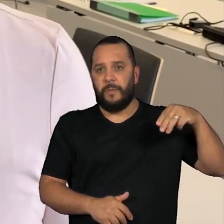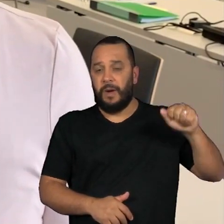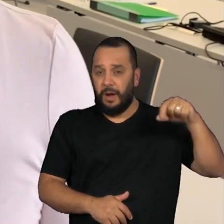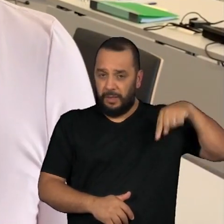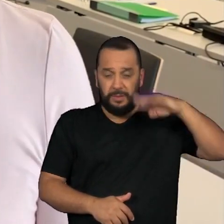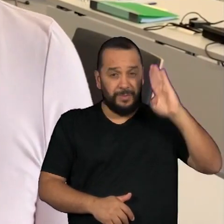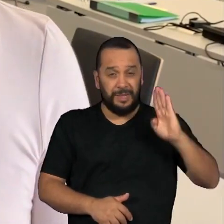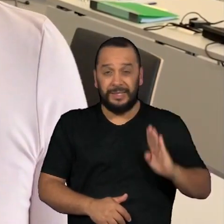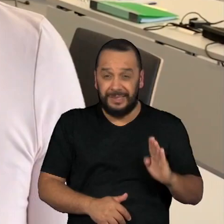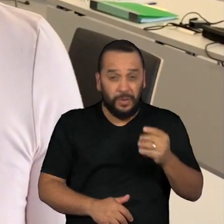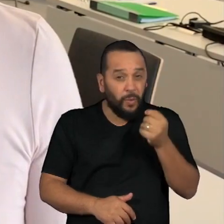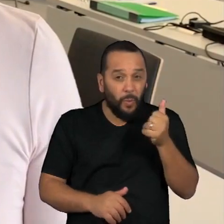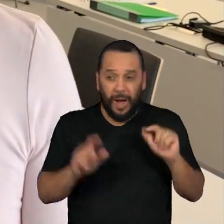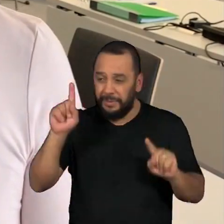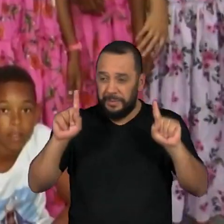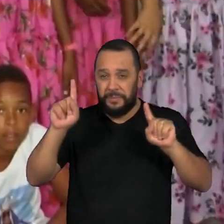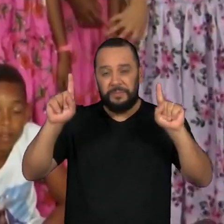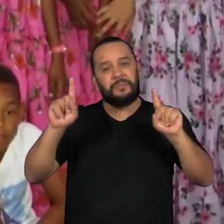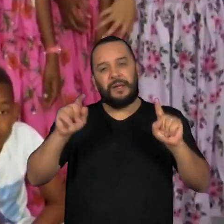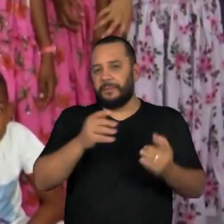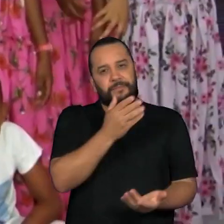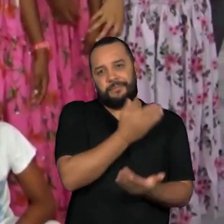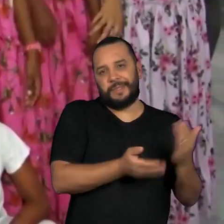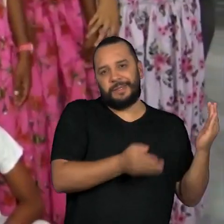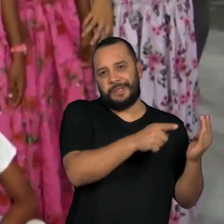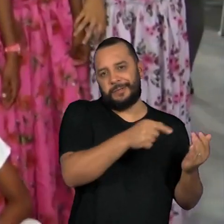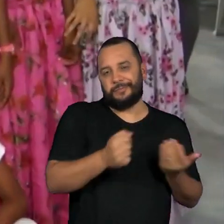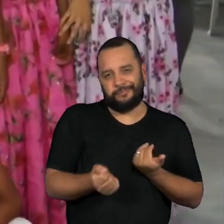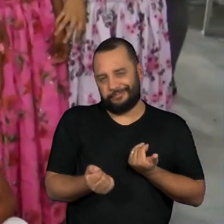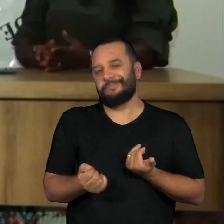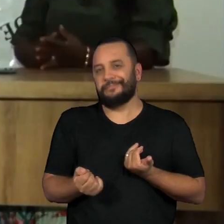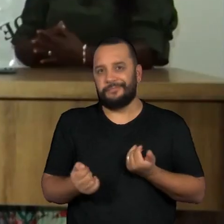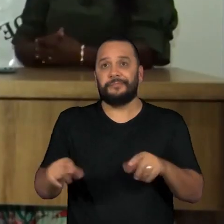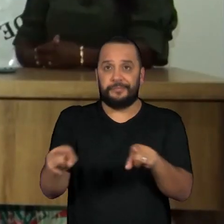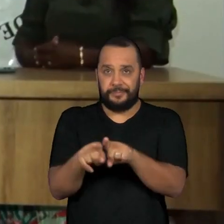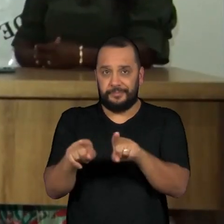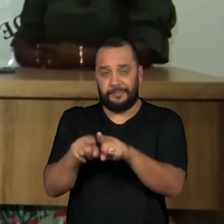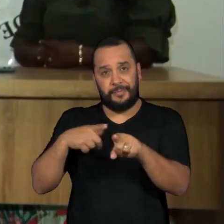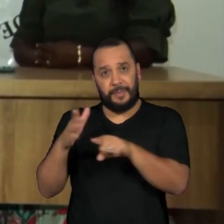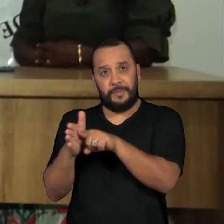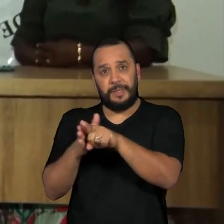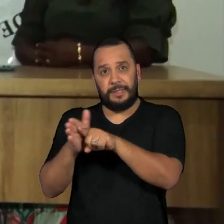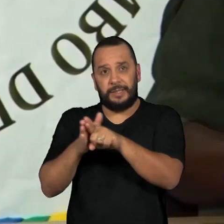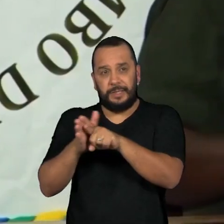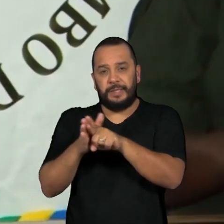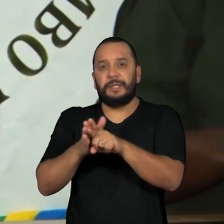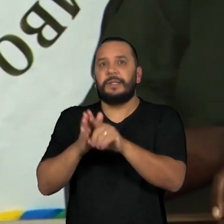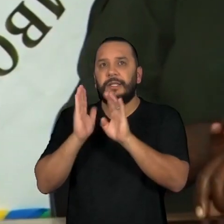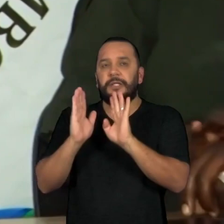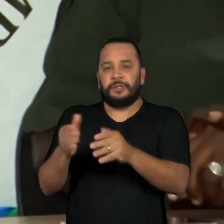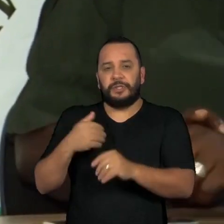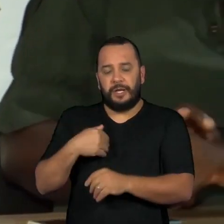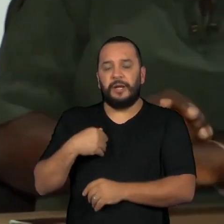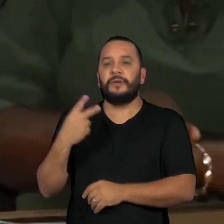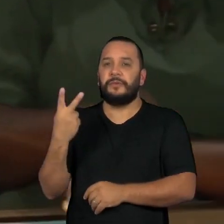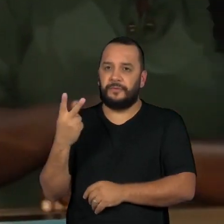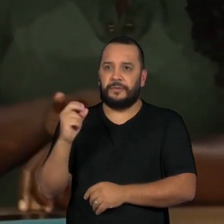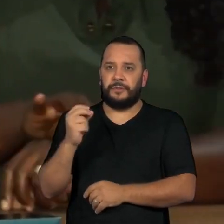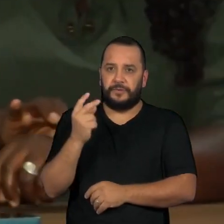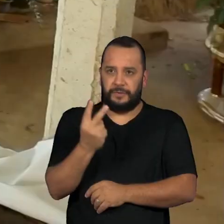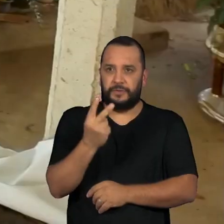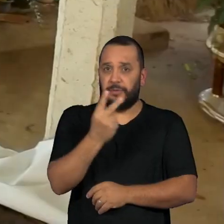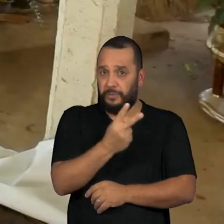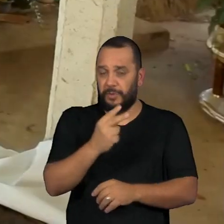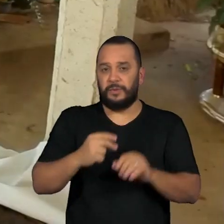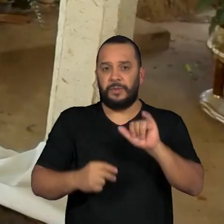no segundo turno da eleição. Dados inéditos do Censo 2022, divulgados pelo IBGE, revelam